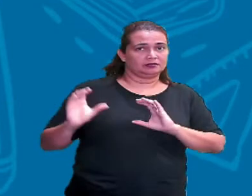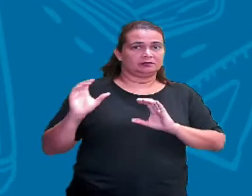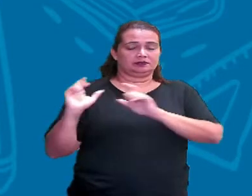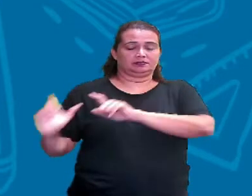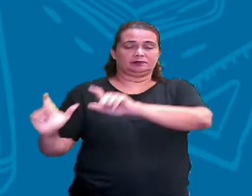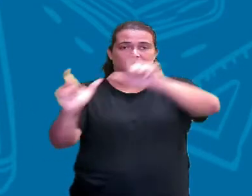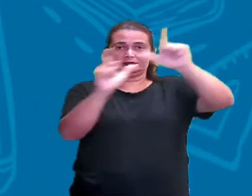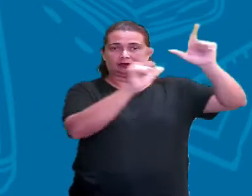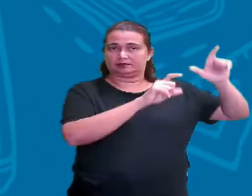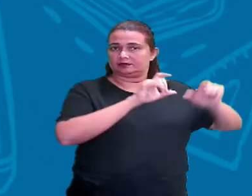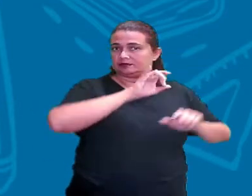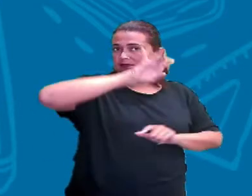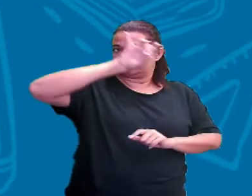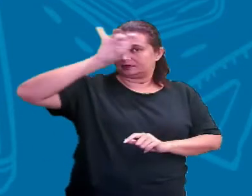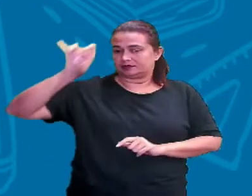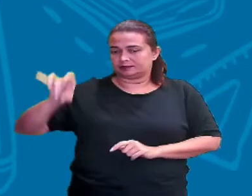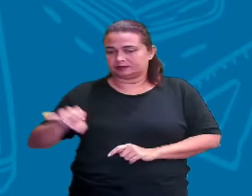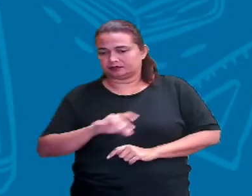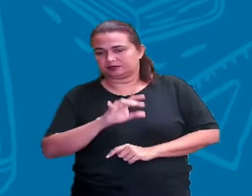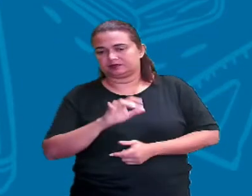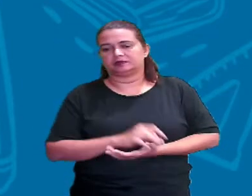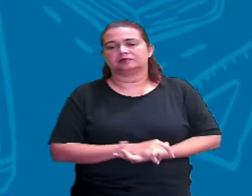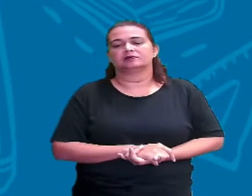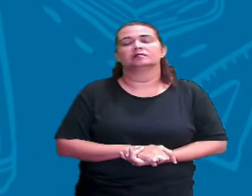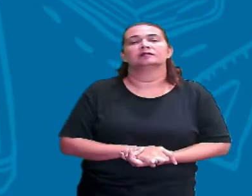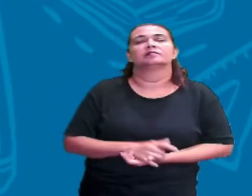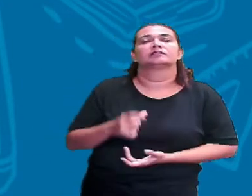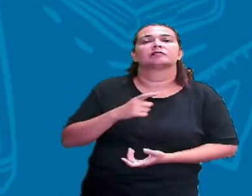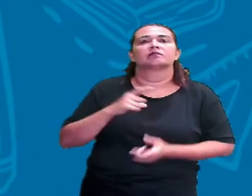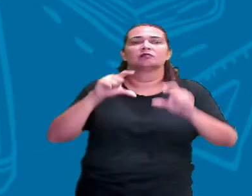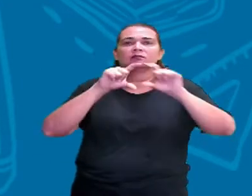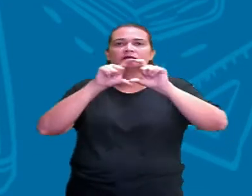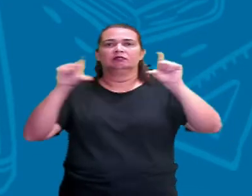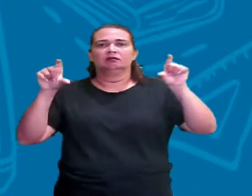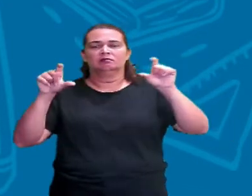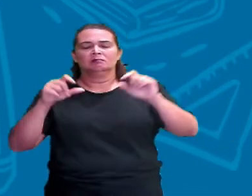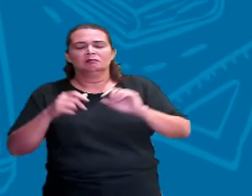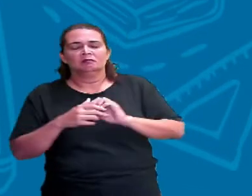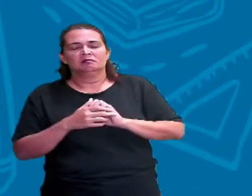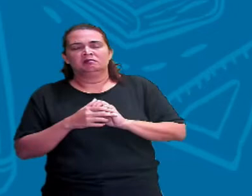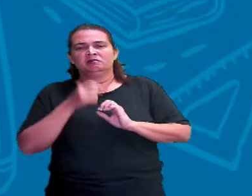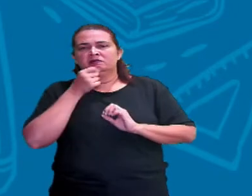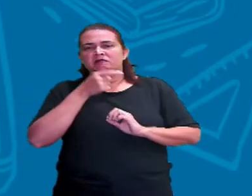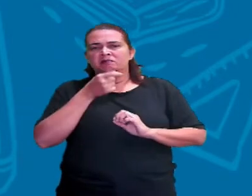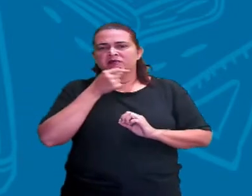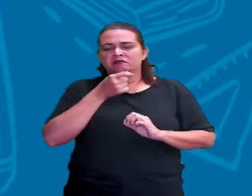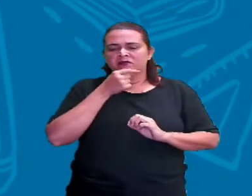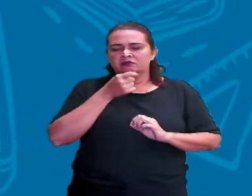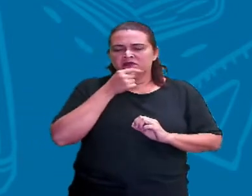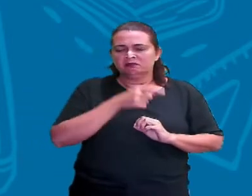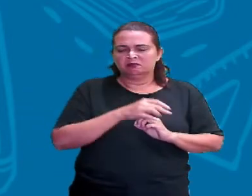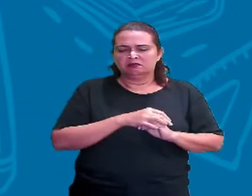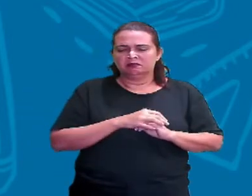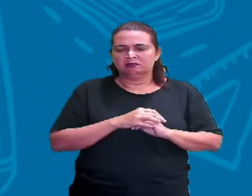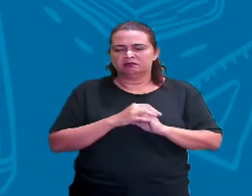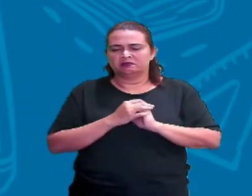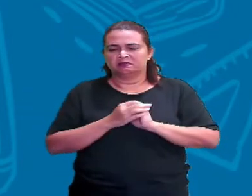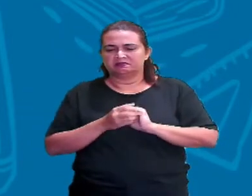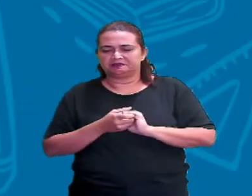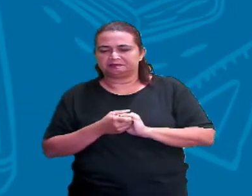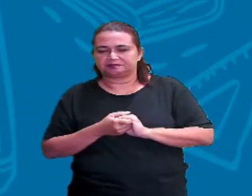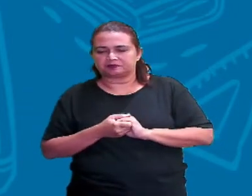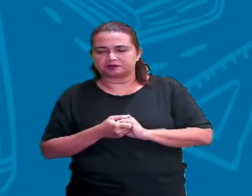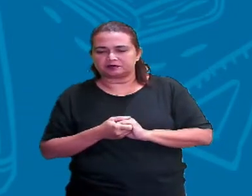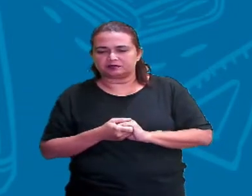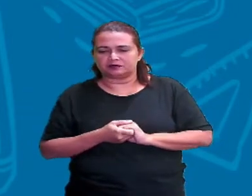Ok? Bom, eu trago aqui para vocês aqui uma tirinha do Werley que diz assim: